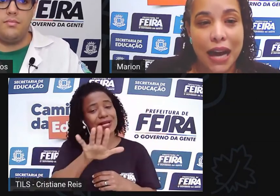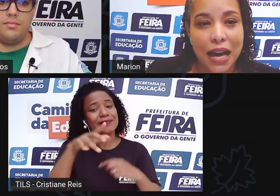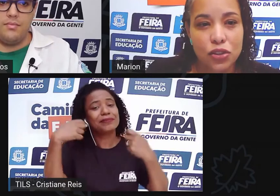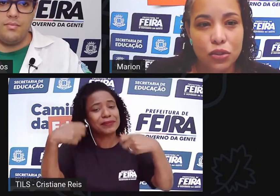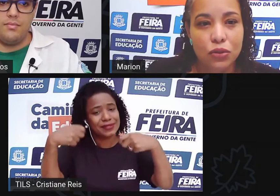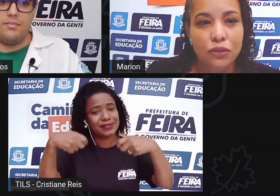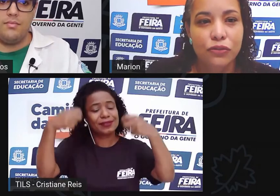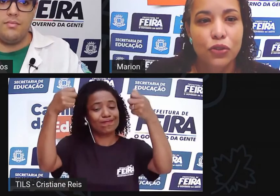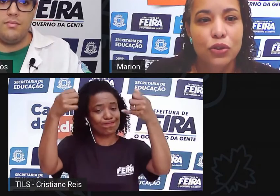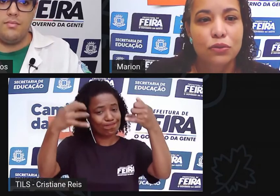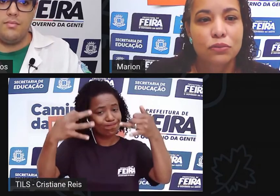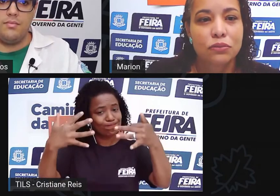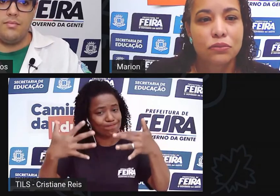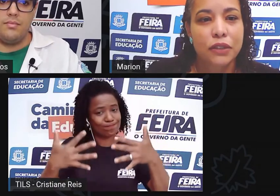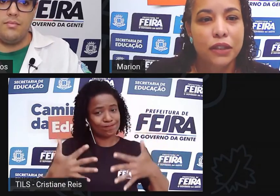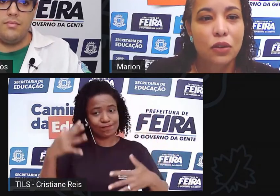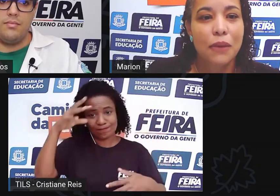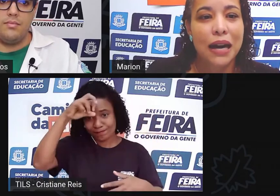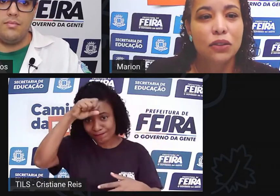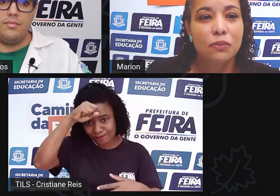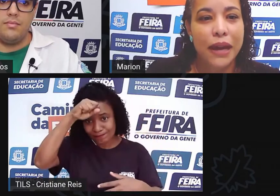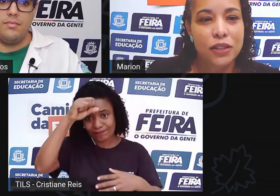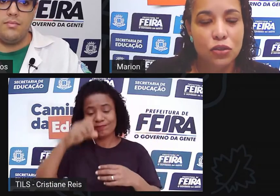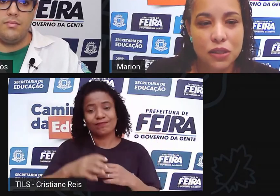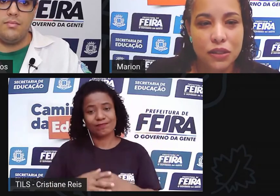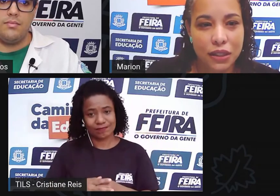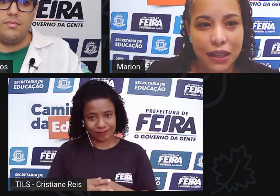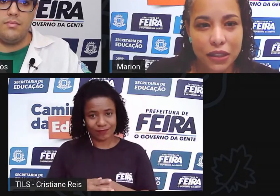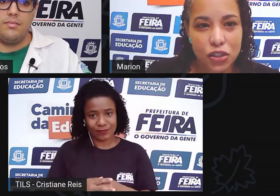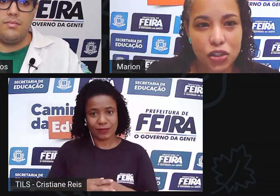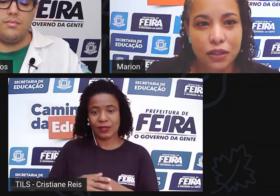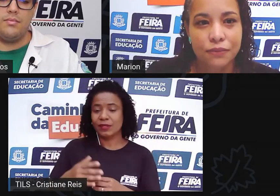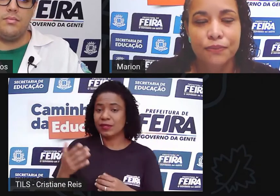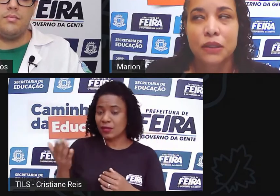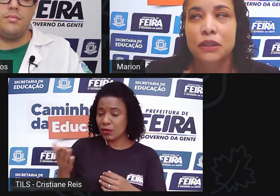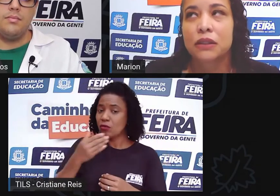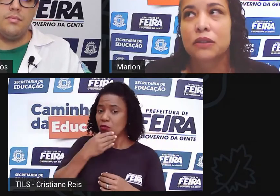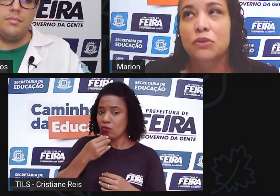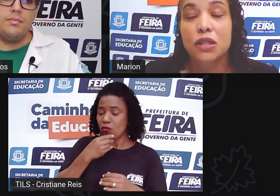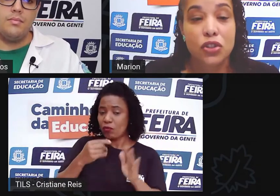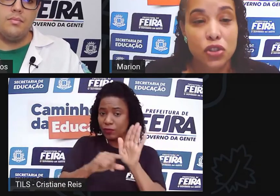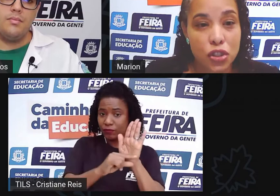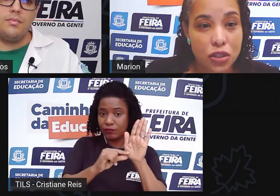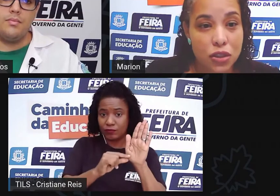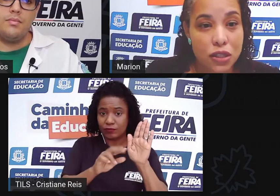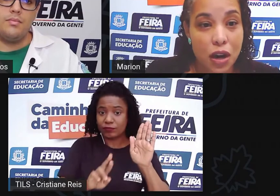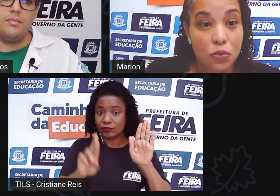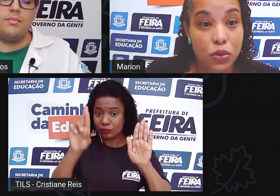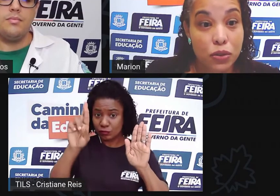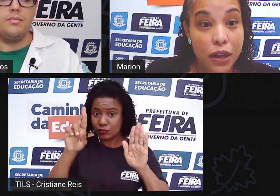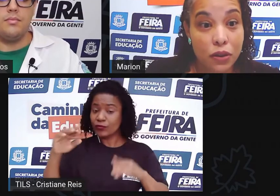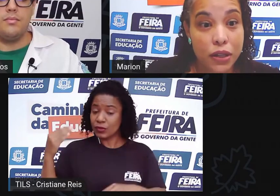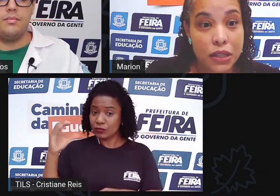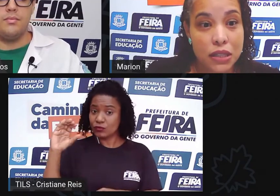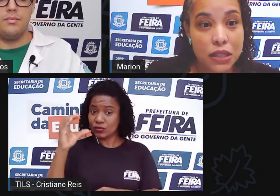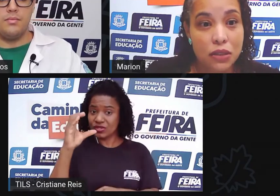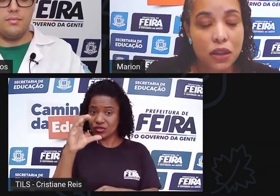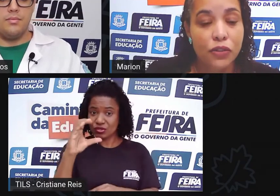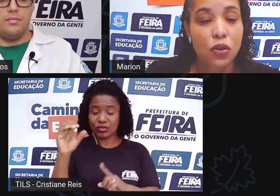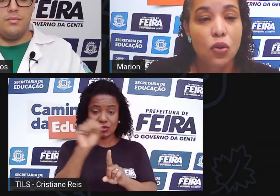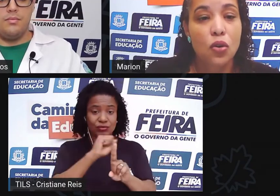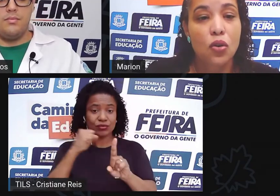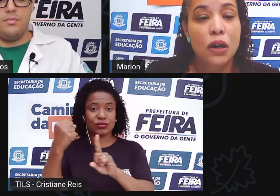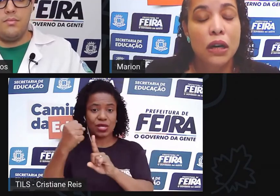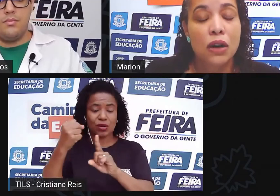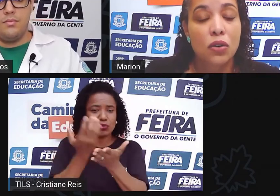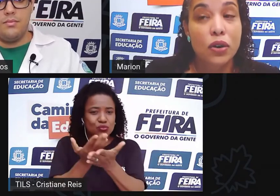Josué de Castro, que foi um renomado médico sanitarista, um cientista social muito reconhecido e